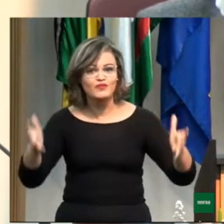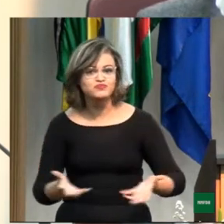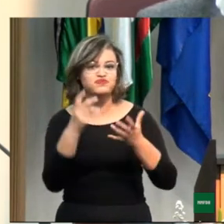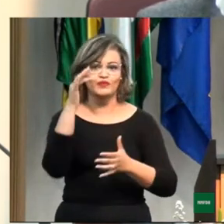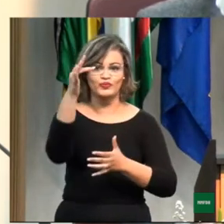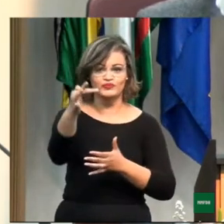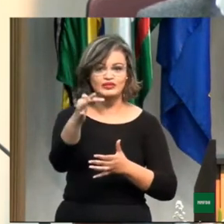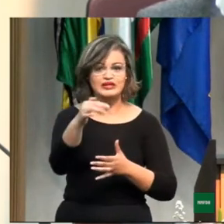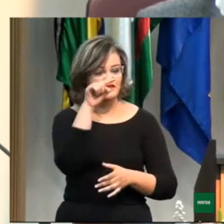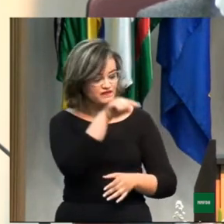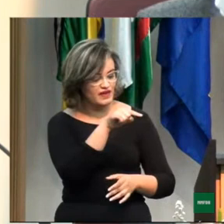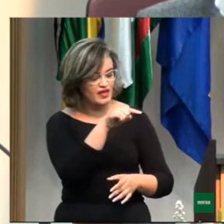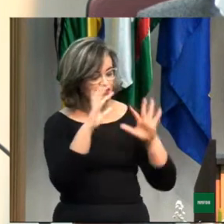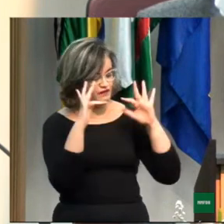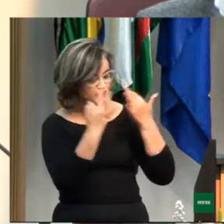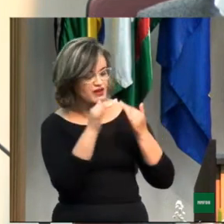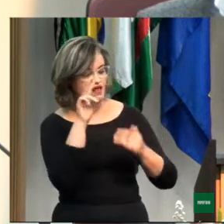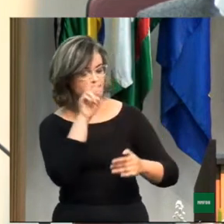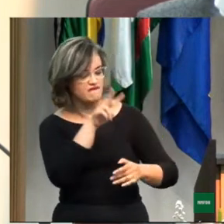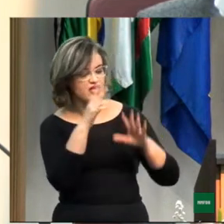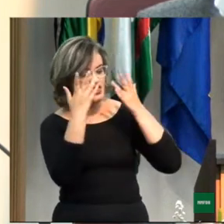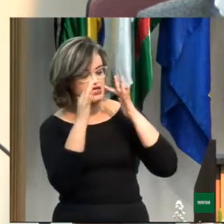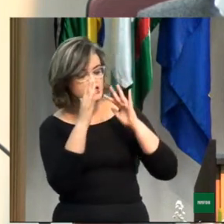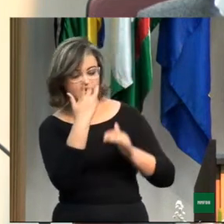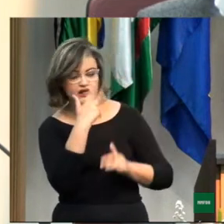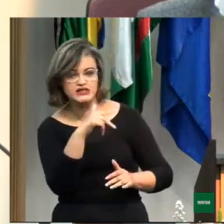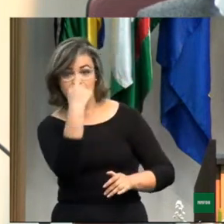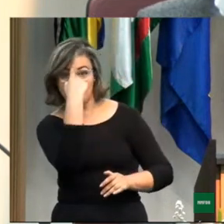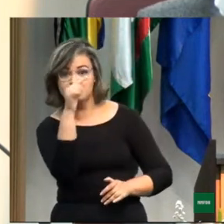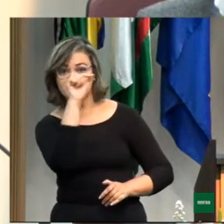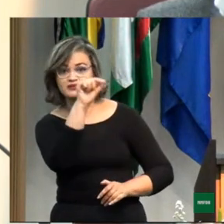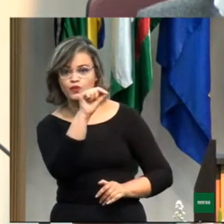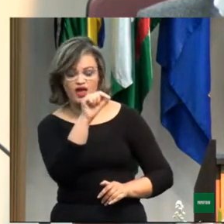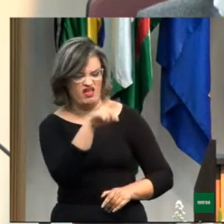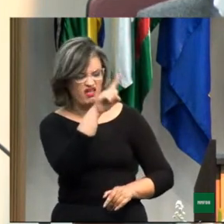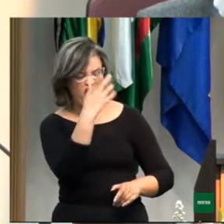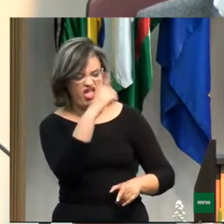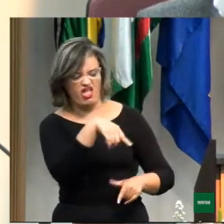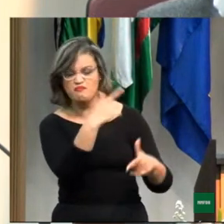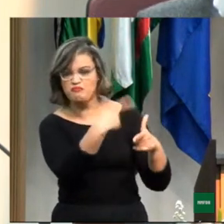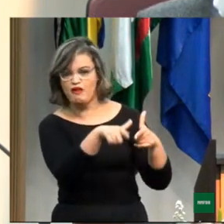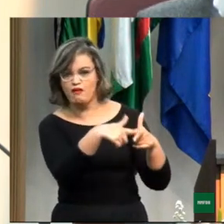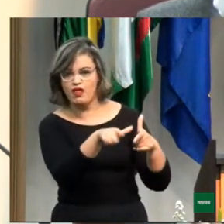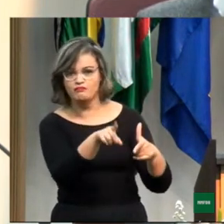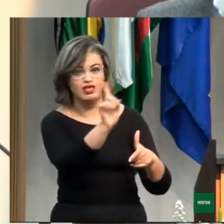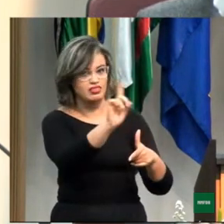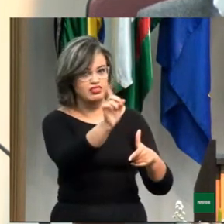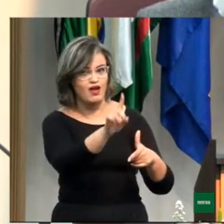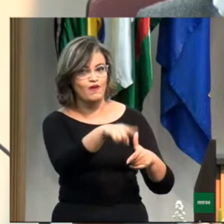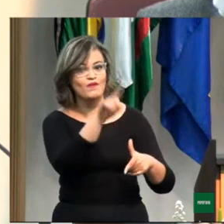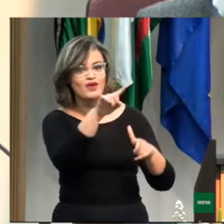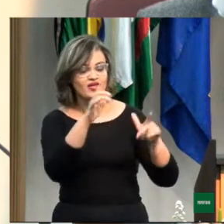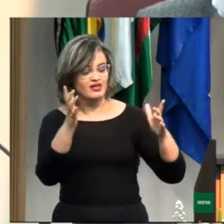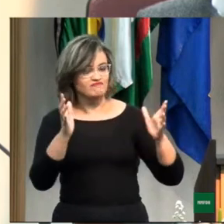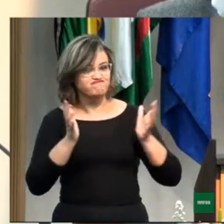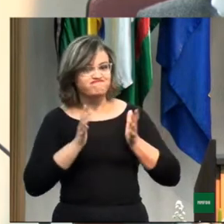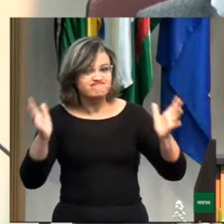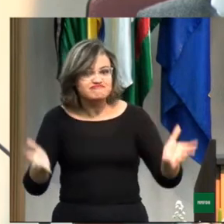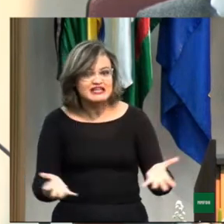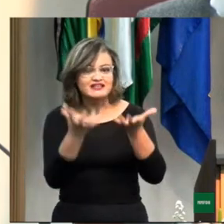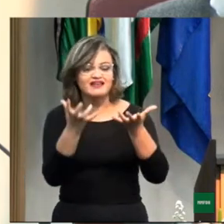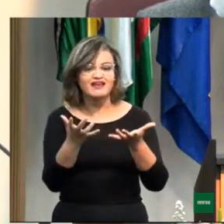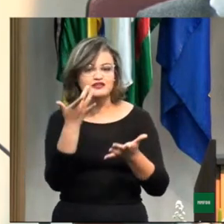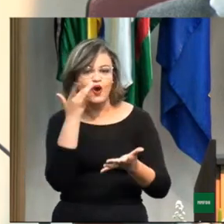crianças pensando nelas, não como um problema, mas como a riqueza e o tesouro maior da nossa